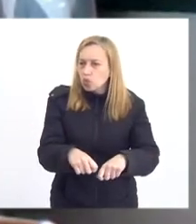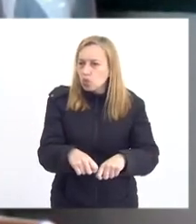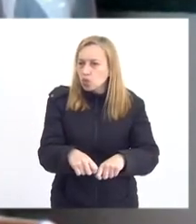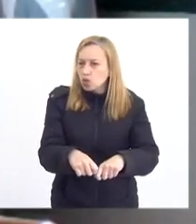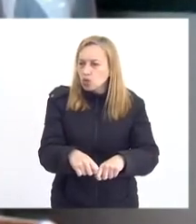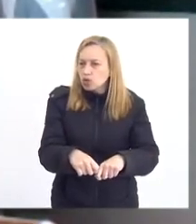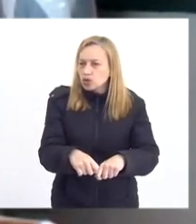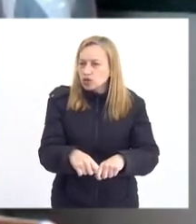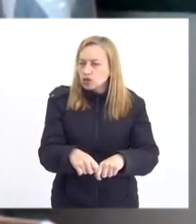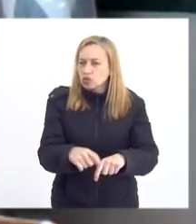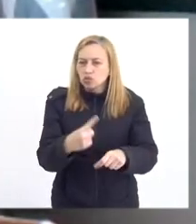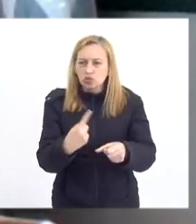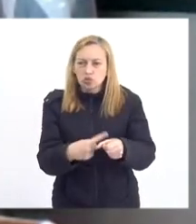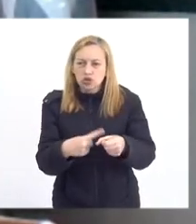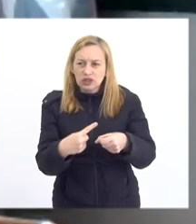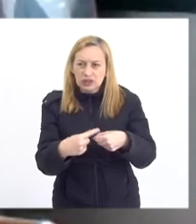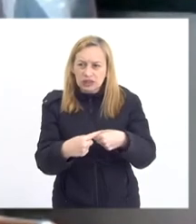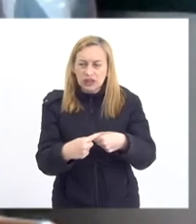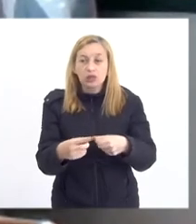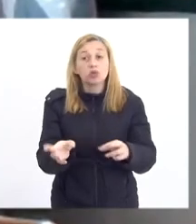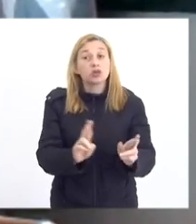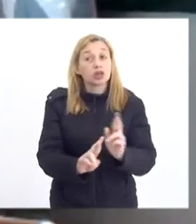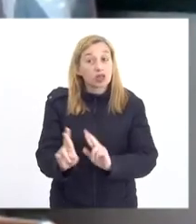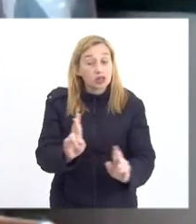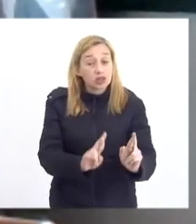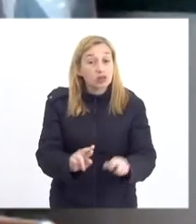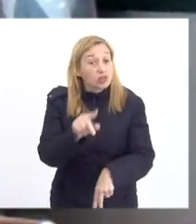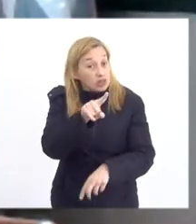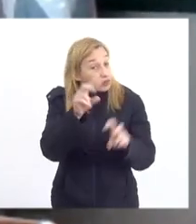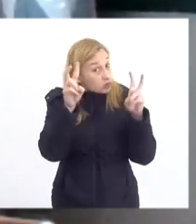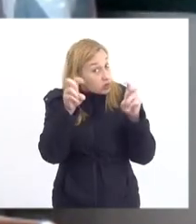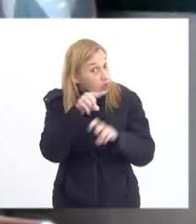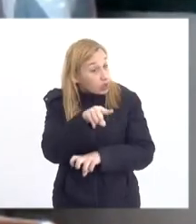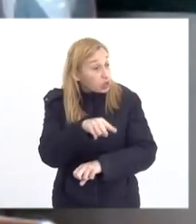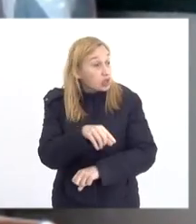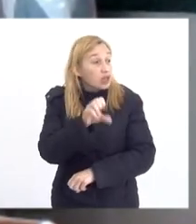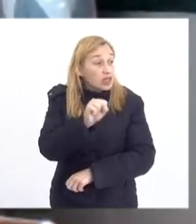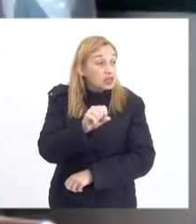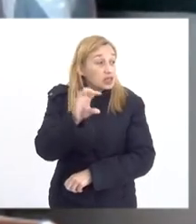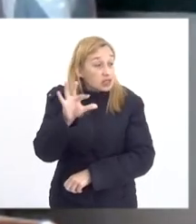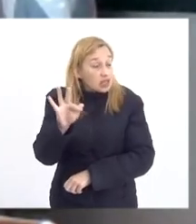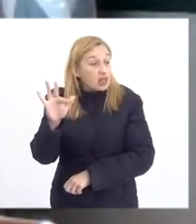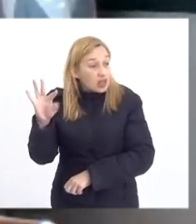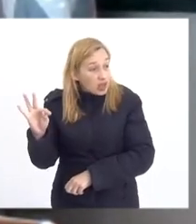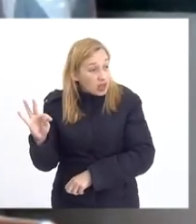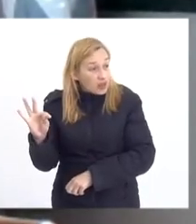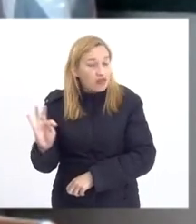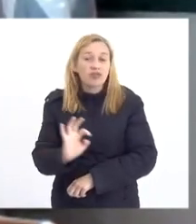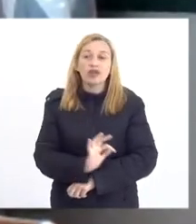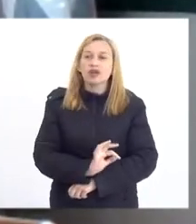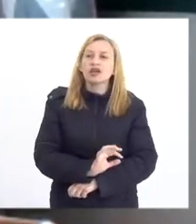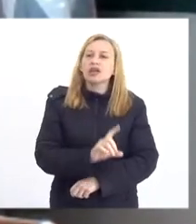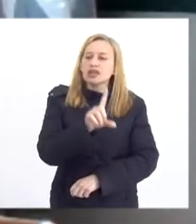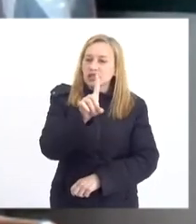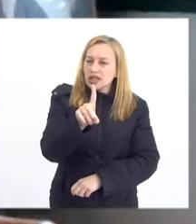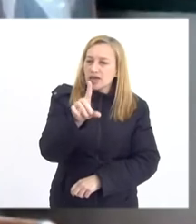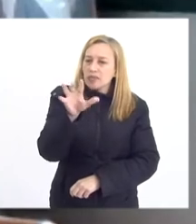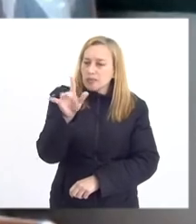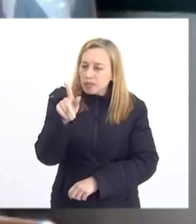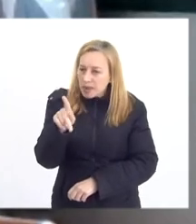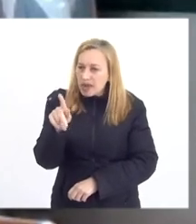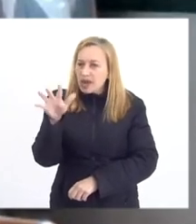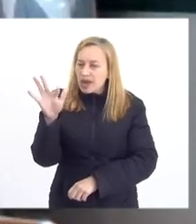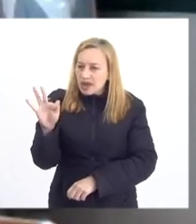do município em relação a isso. O STF, através da DPF